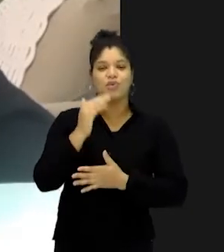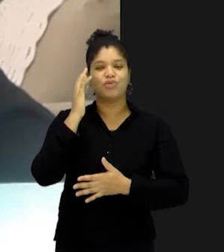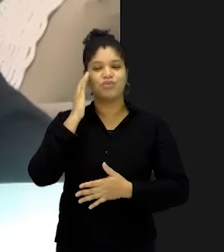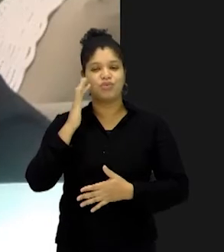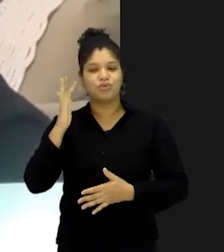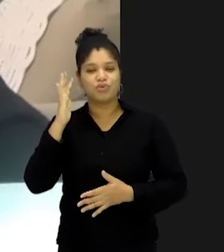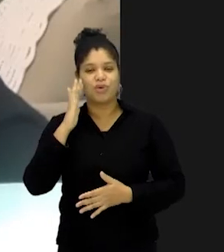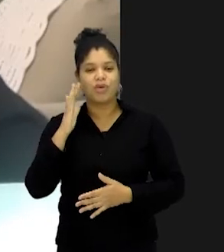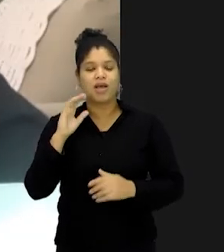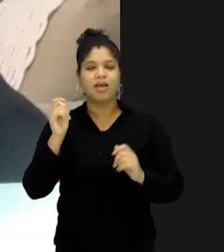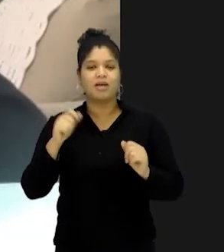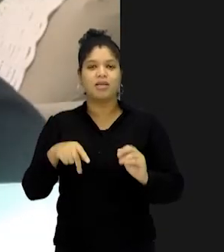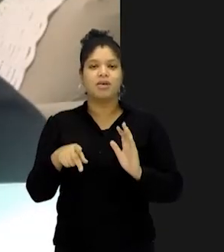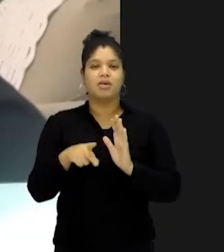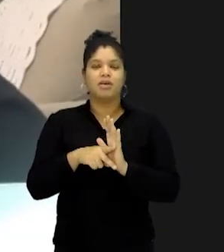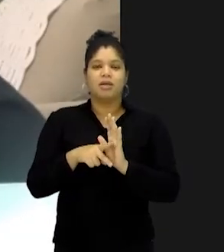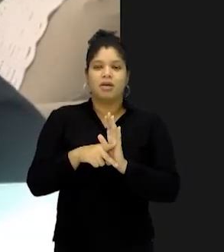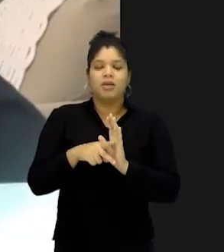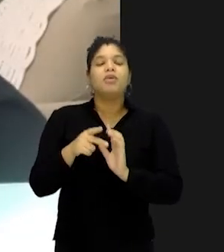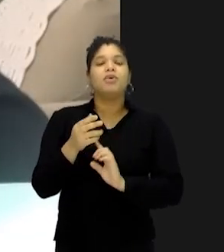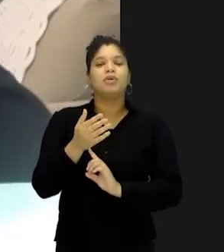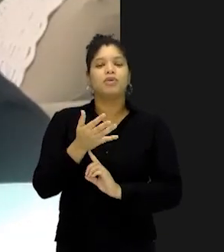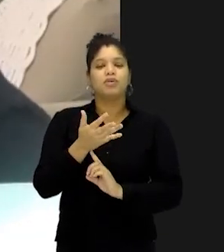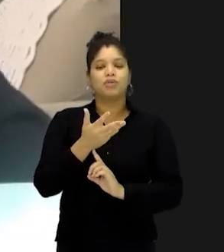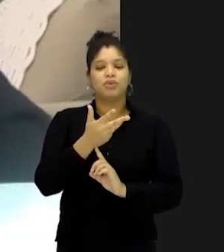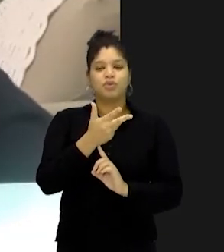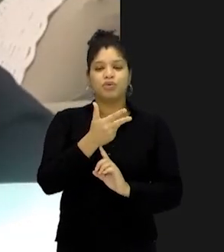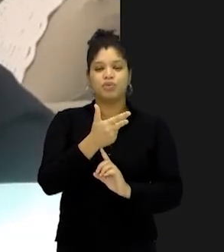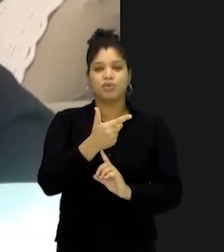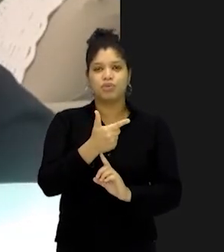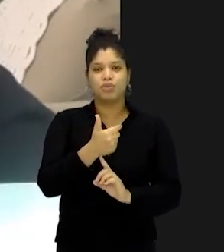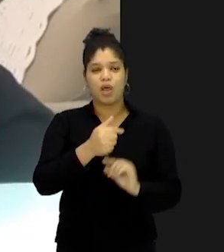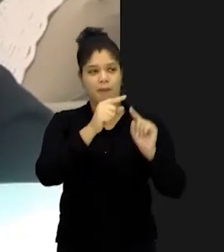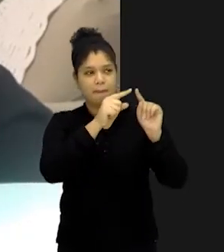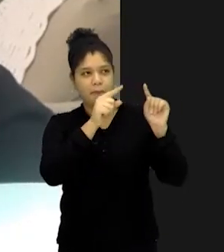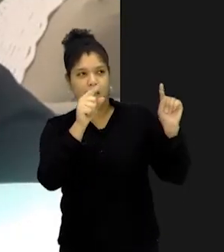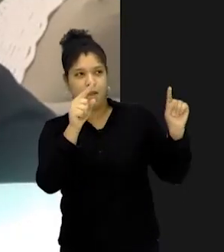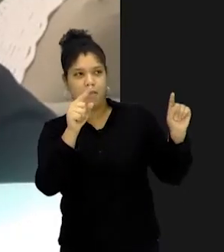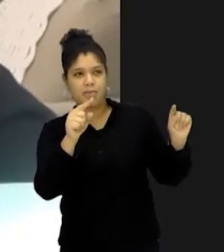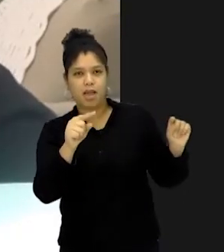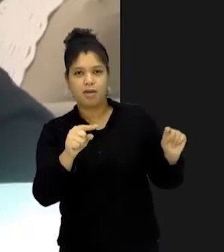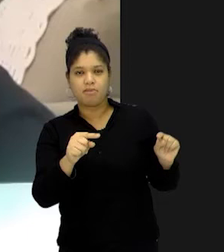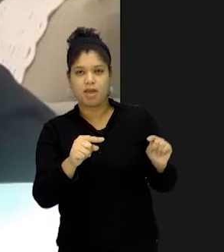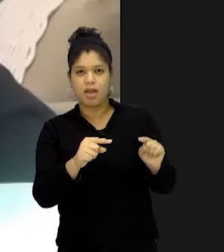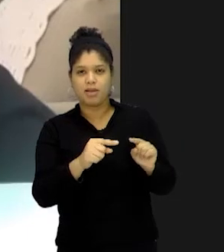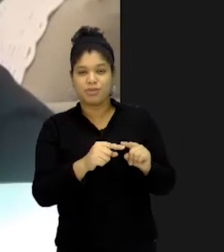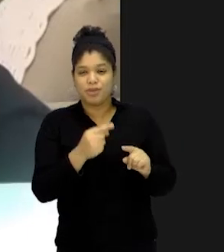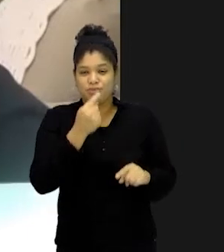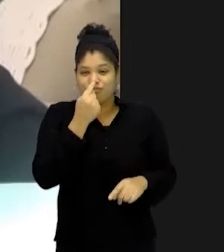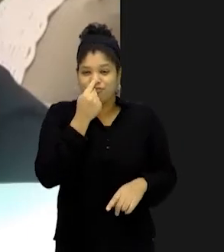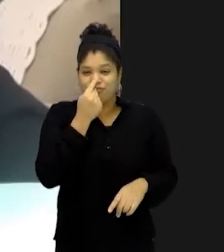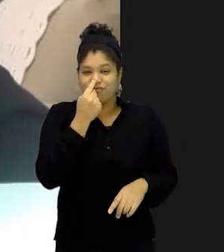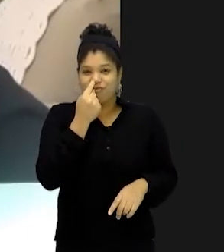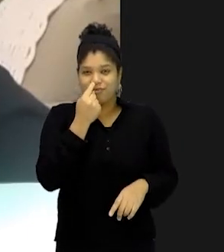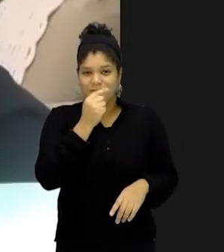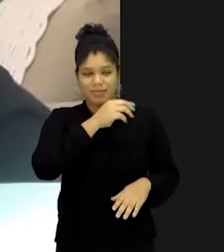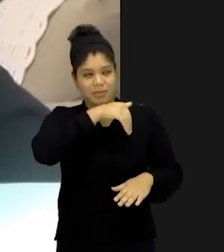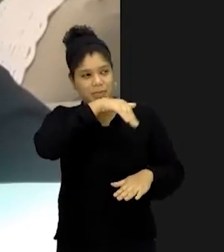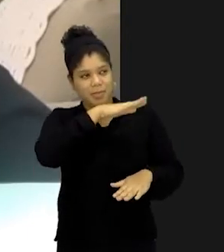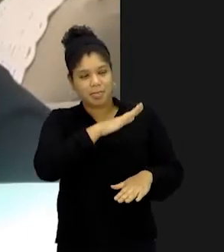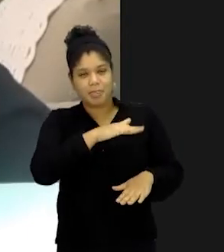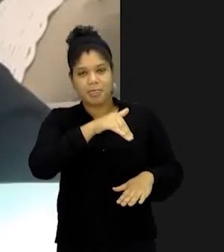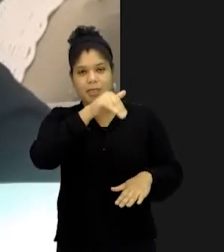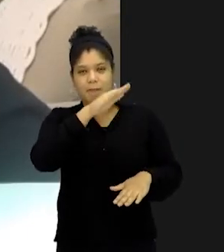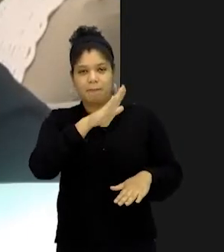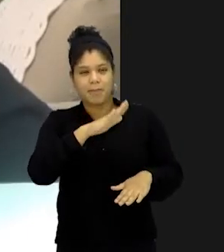como artista, foi quando eu comecei a pintar em tela. Daí que eu comecei a imaginar alguma